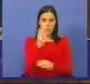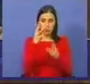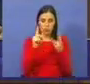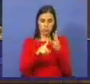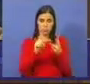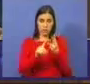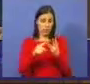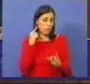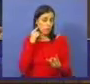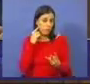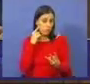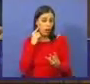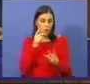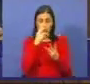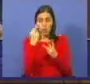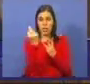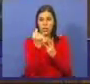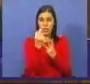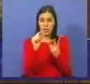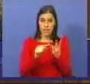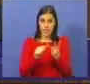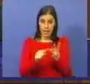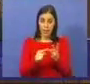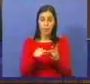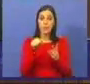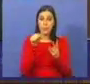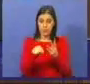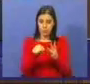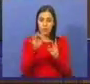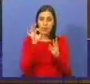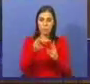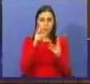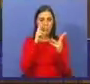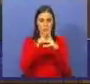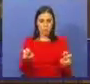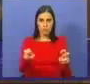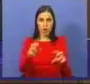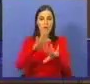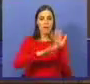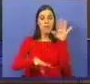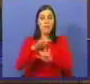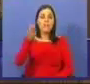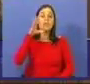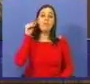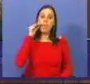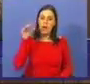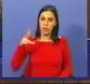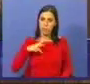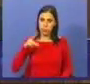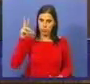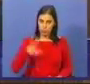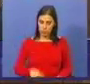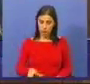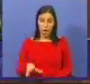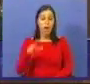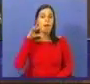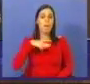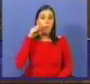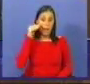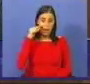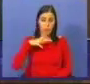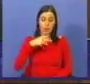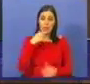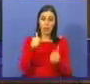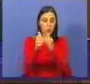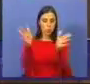o que está em curso, do que no terceiro. Que isso é um prognóstico feito pelo Banco de Portugal. O Banco de Portugal diz-nos